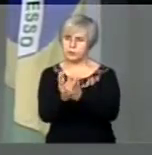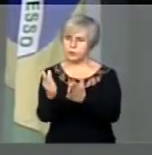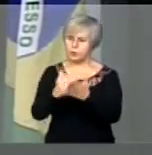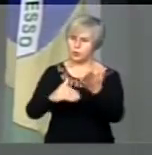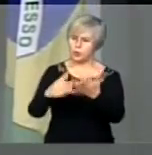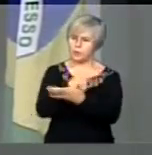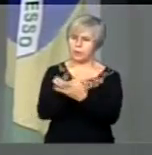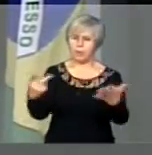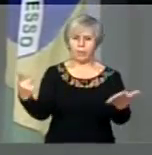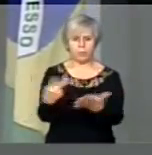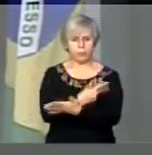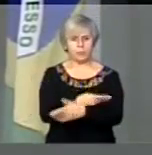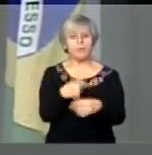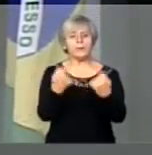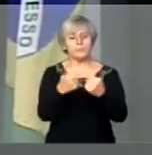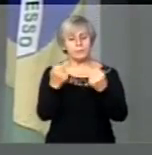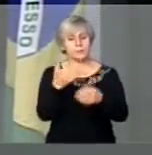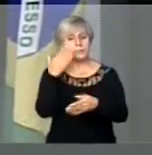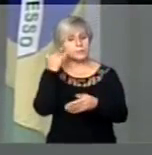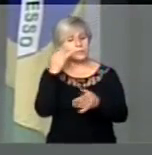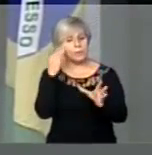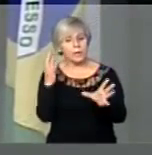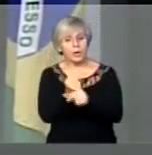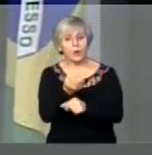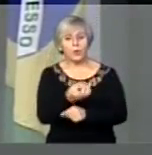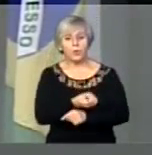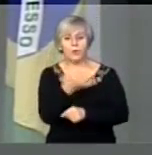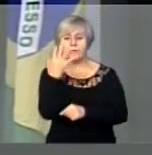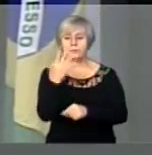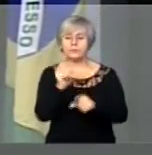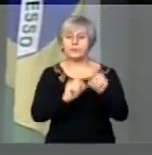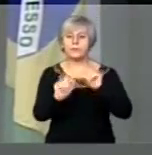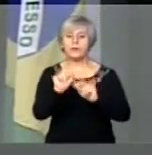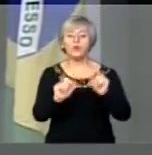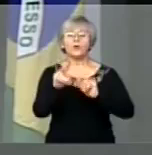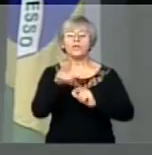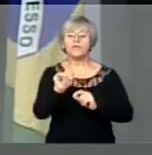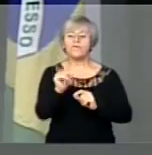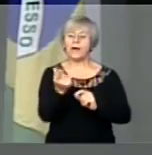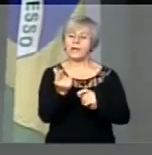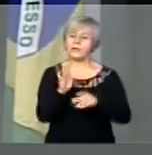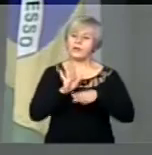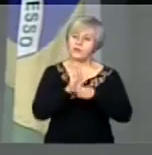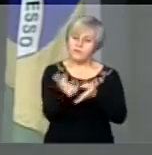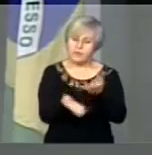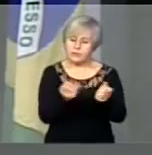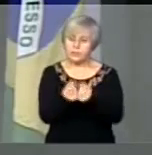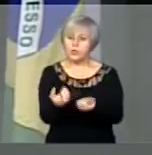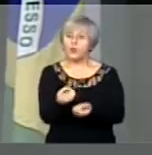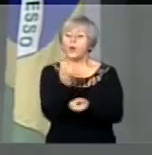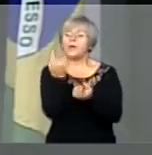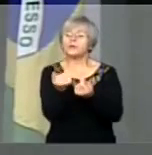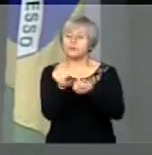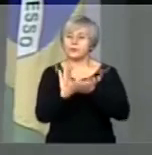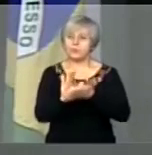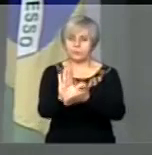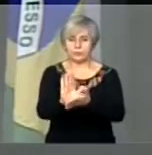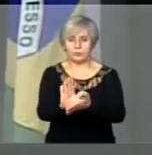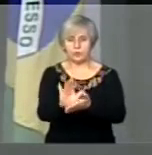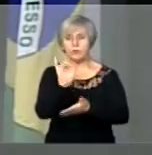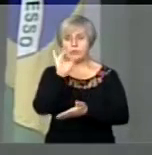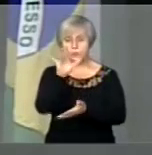sejam quantificadas, tanto de quais serão e quais custos terão. Nós temos só no